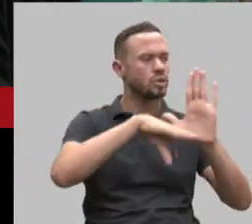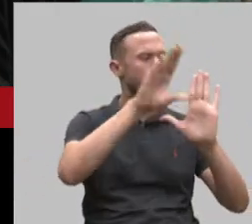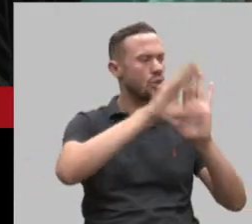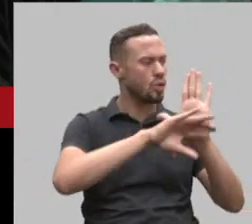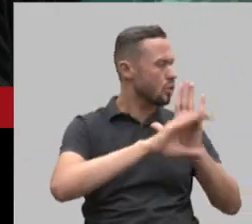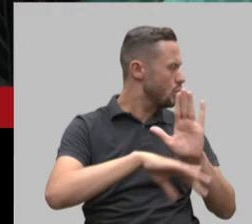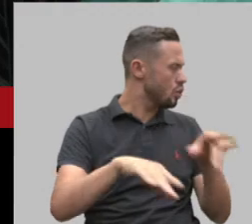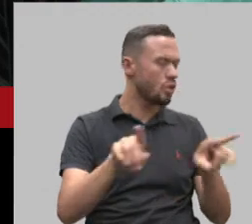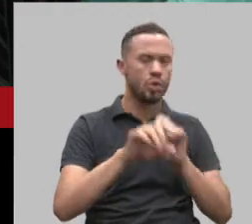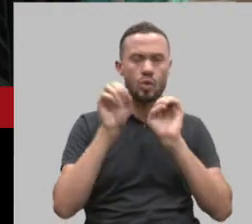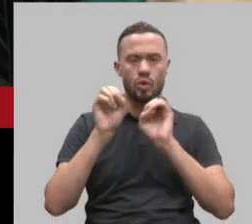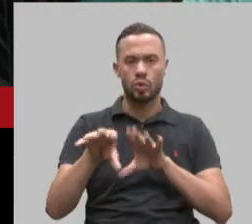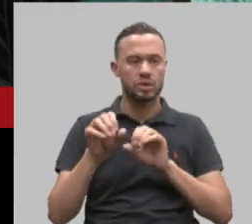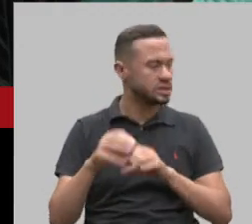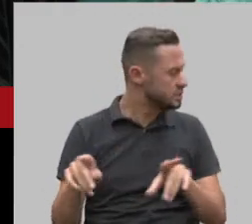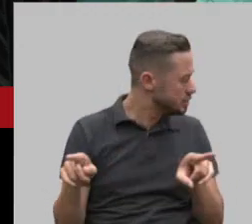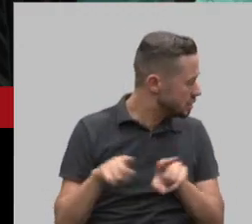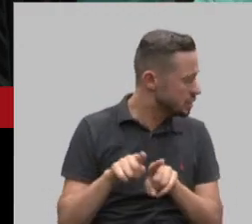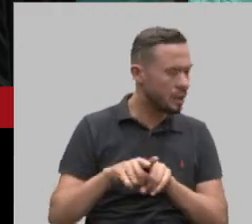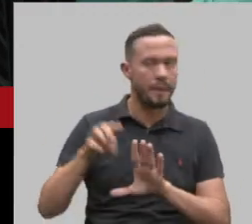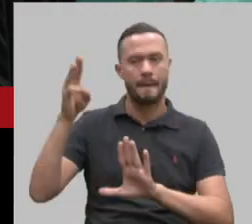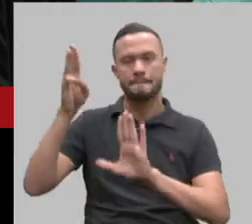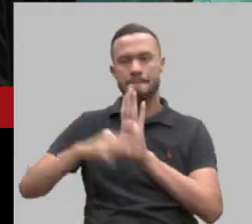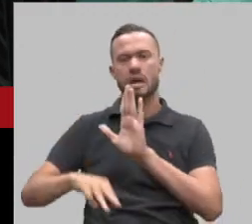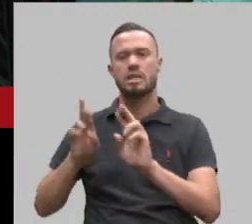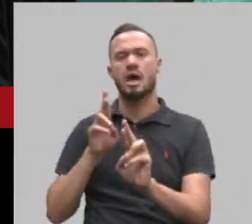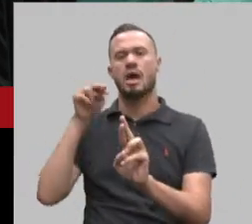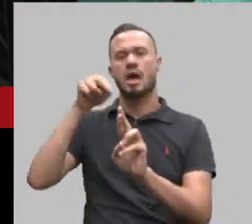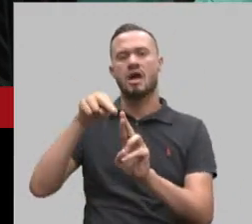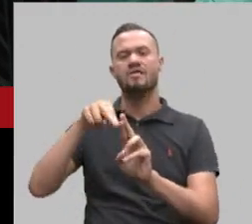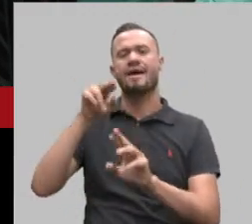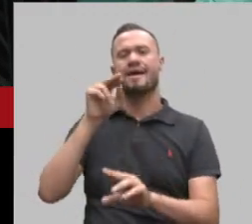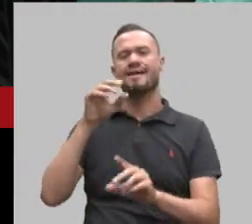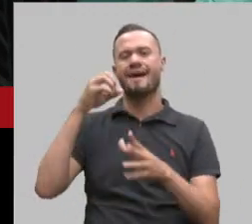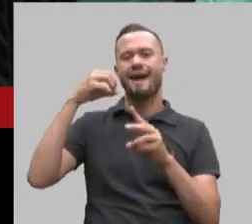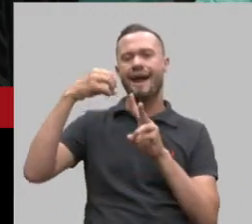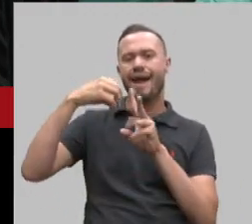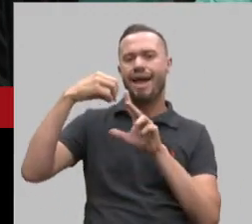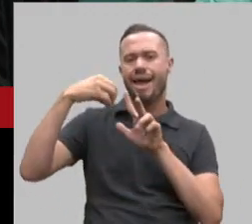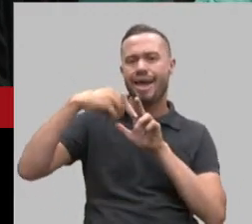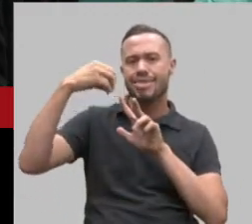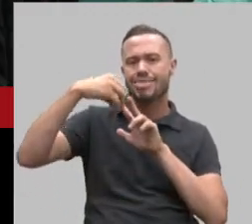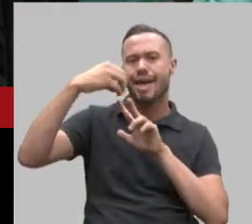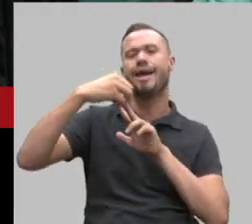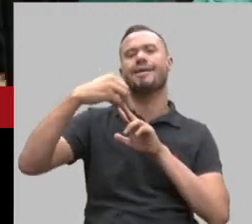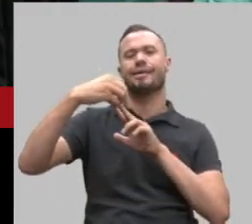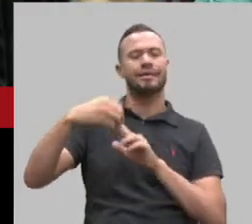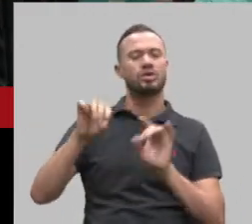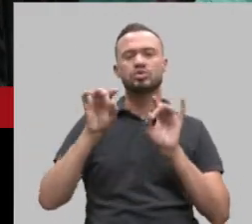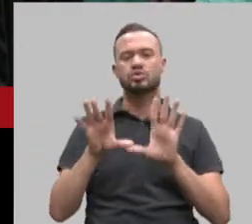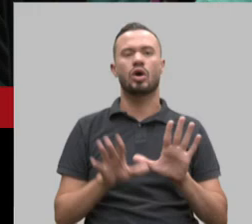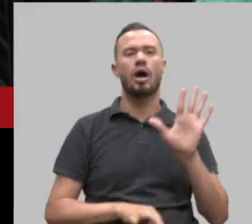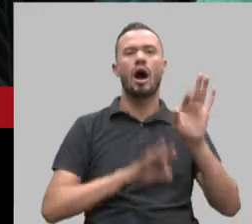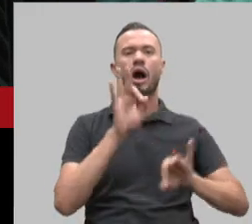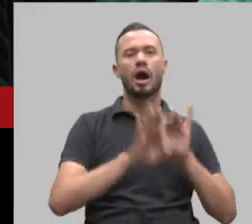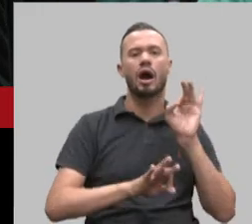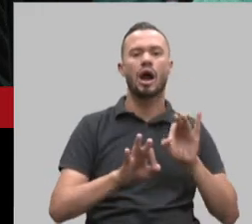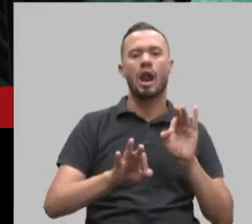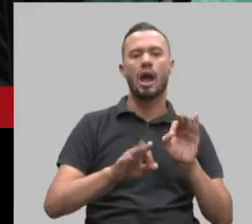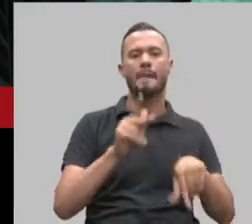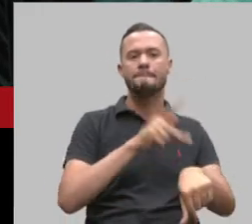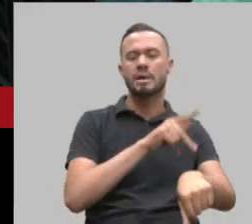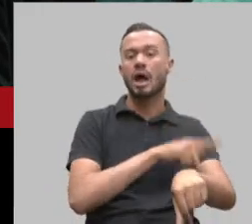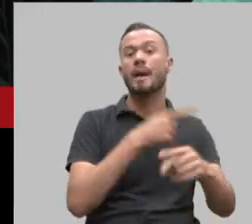do ensino e a matriz de referência do Enem não é apenas uma questão de adequadação pedagógica mas um